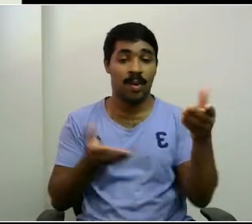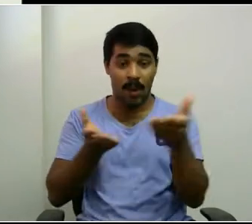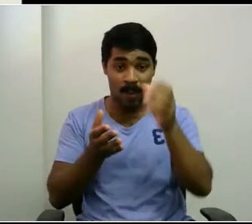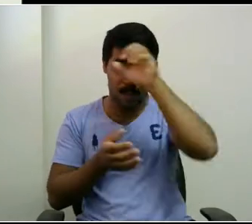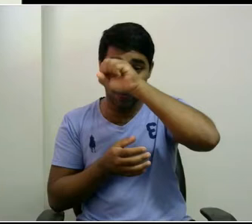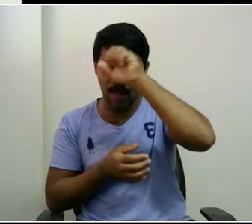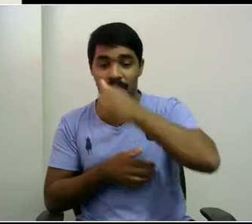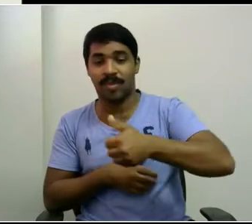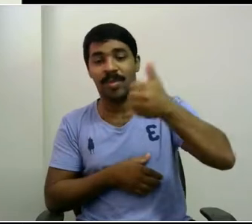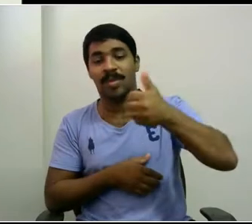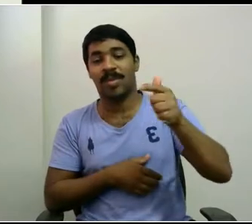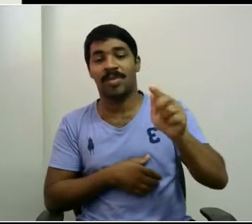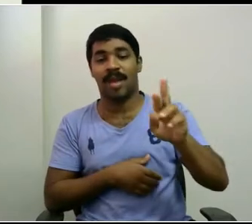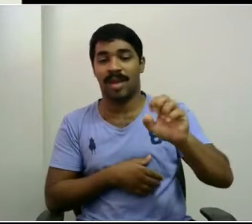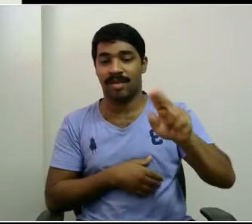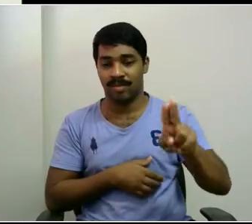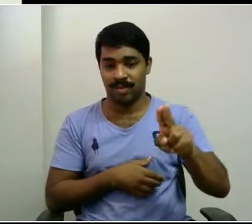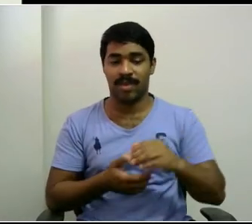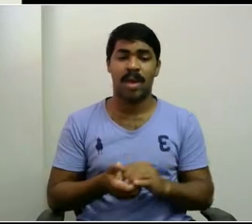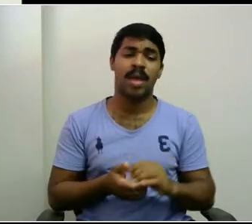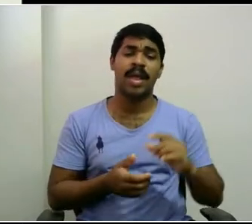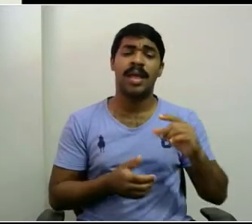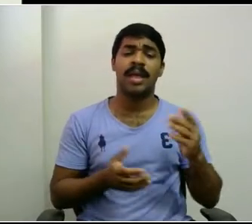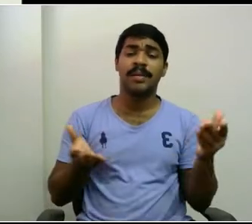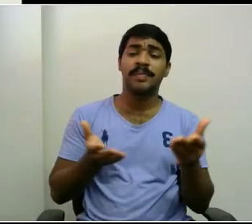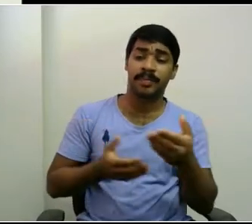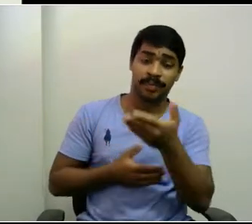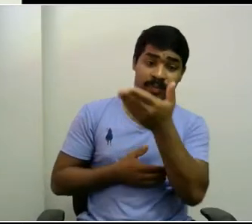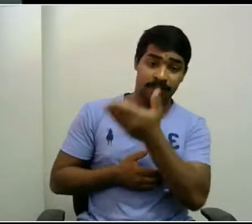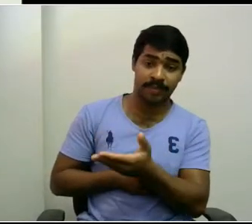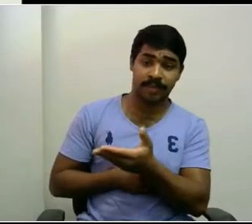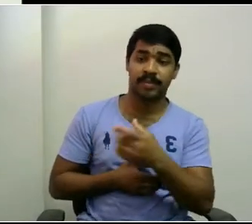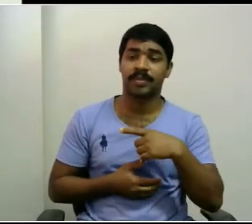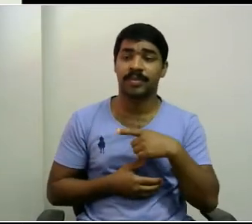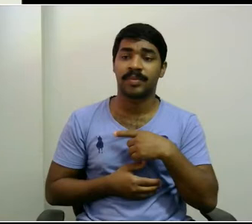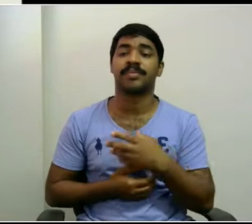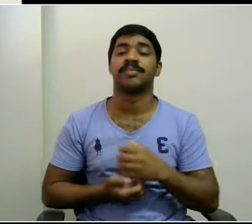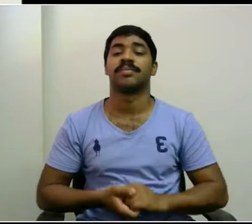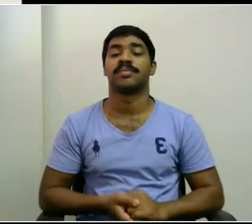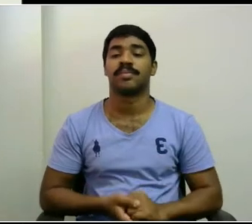essa definição, em particular, para uma inequação do primeiro grau, ela é essa.